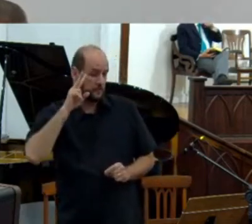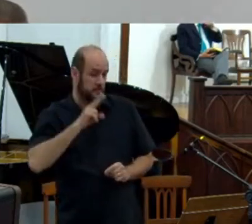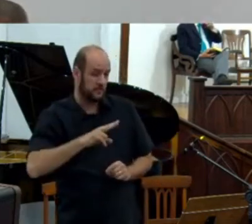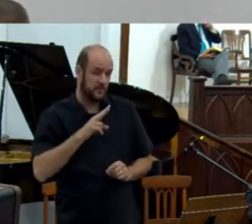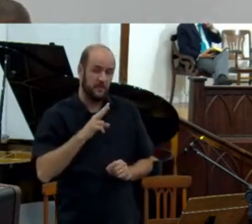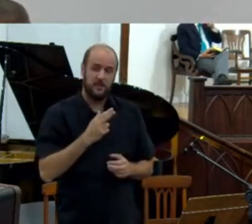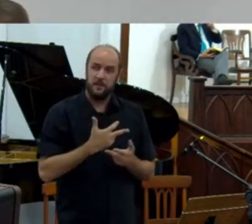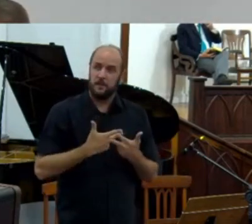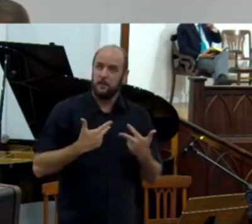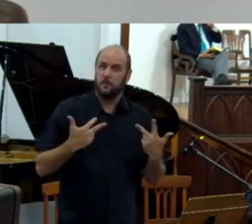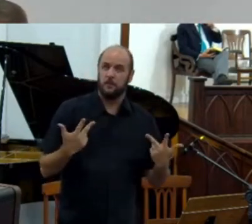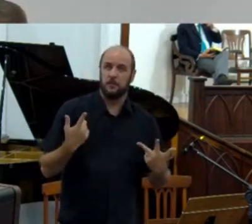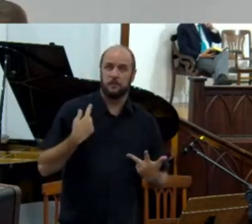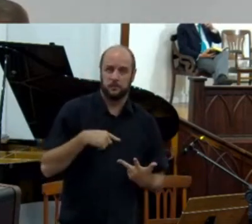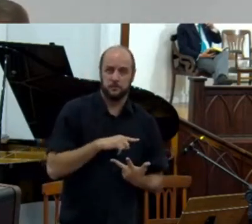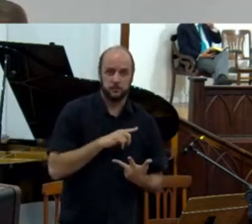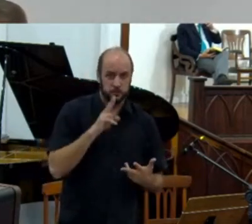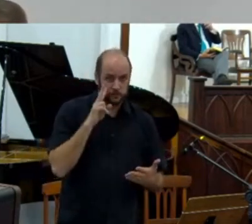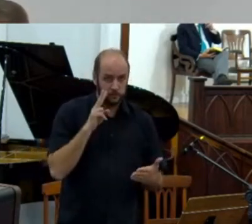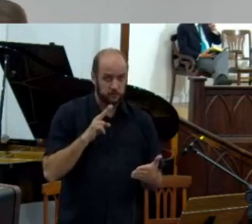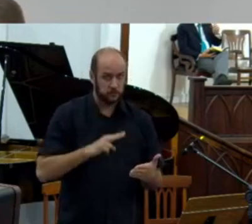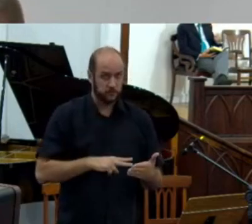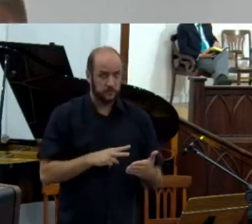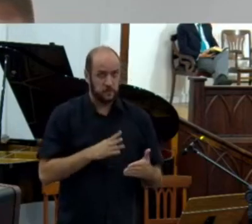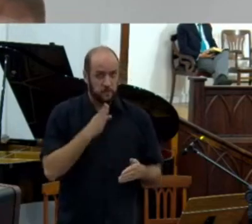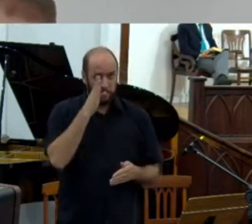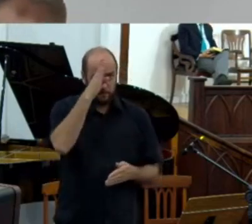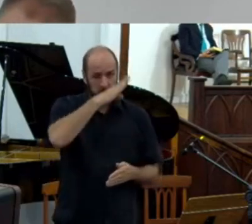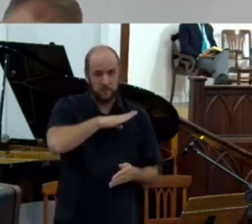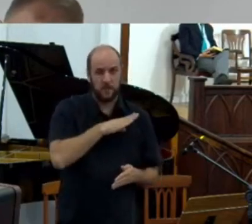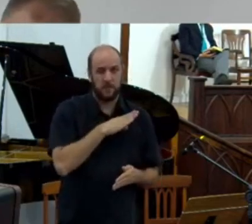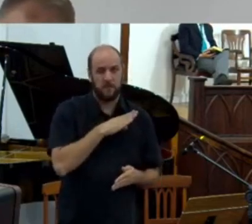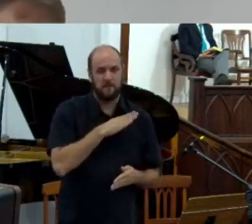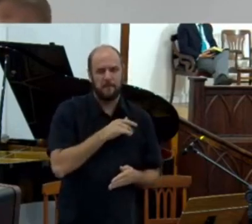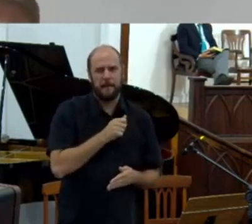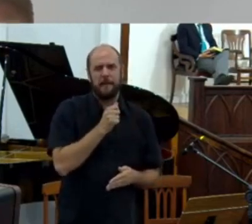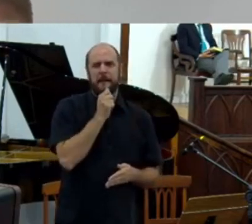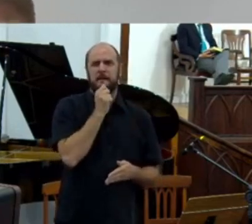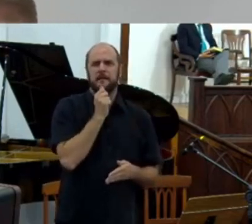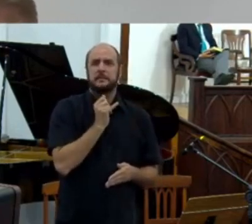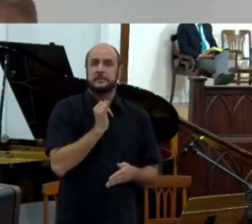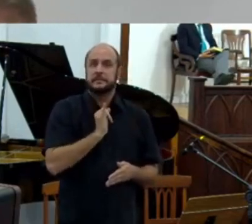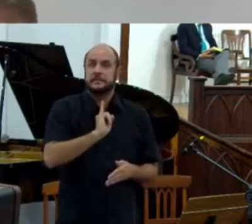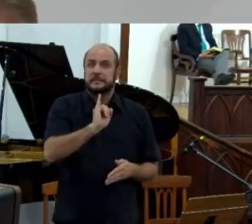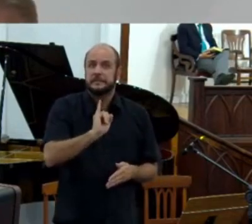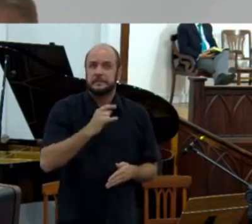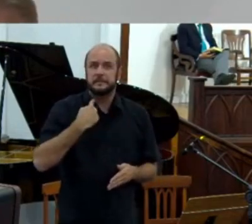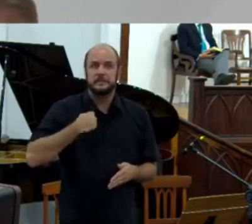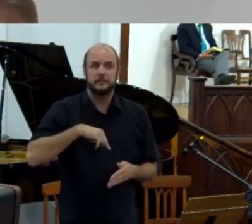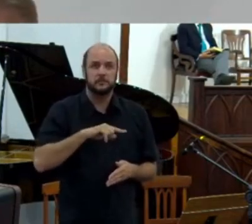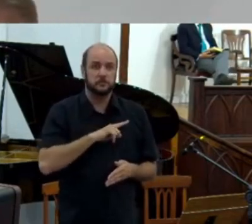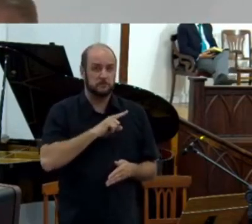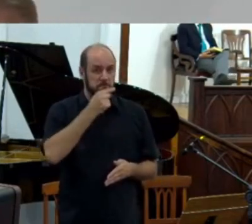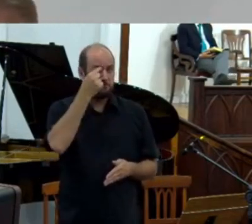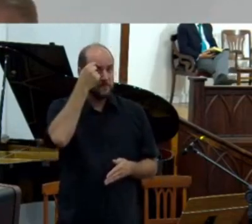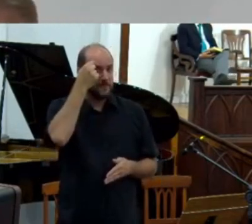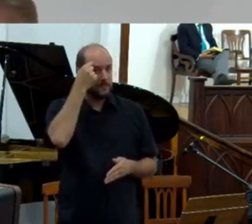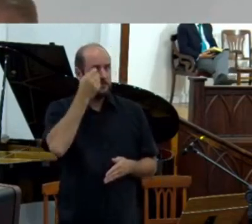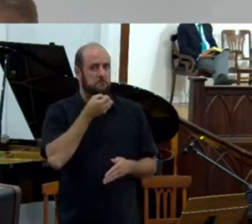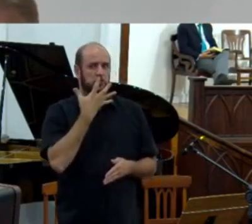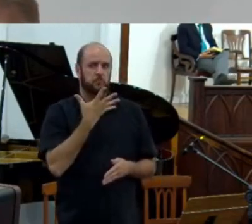aquilo que nós enxergamos como mal, mesmo que nós interpretemos como